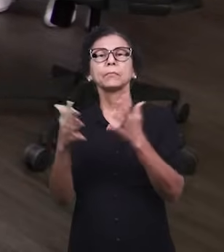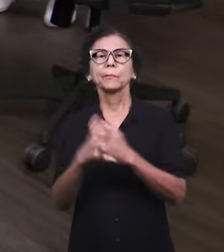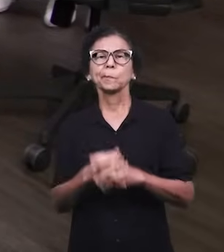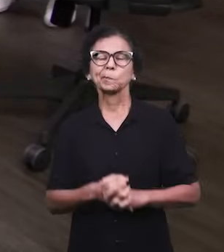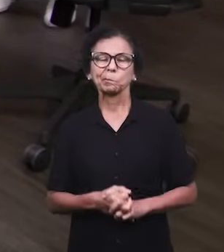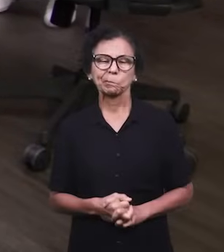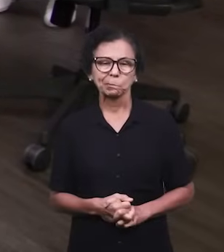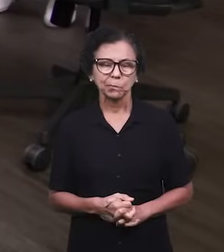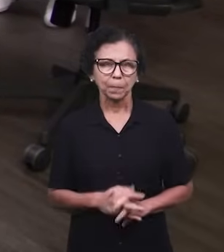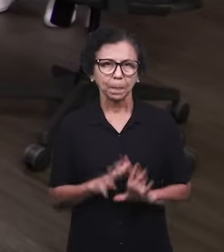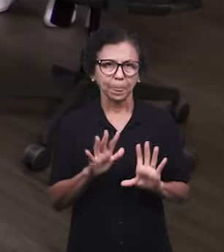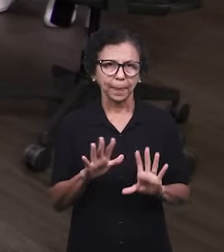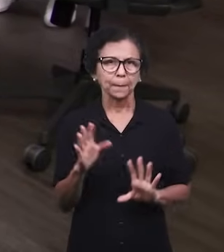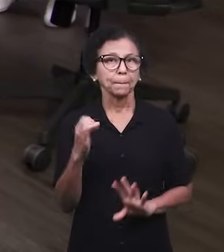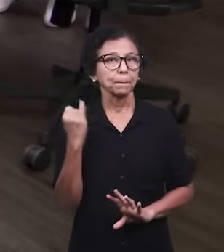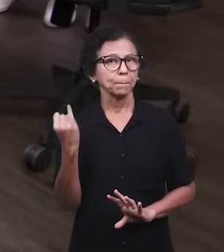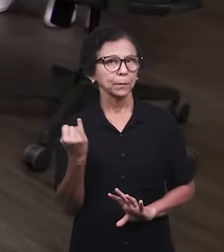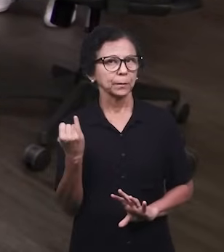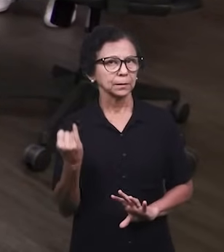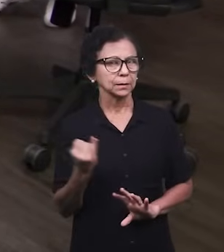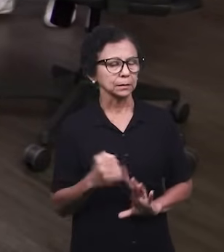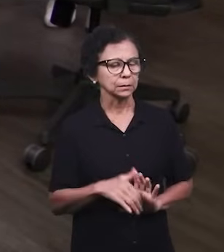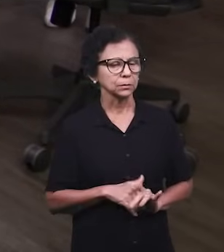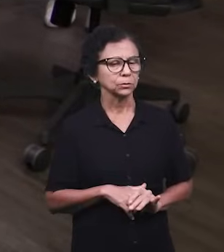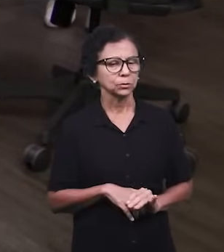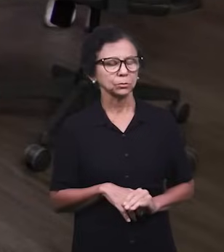muito importante isso, veja bem.